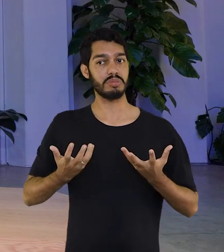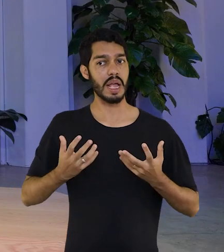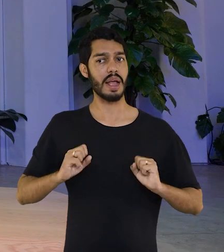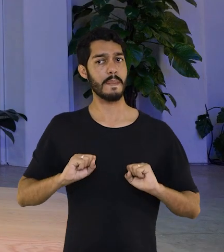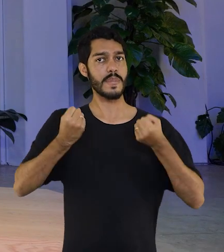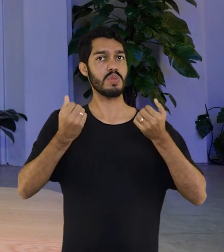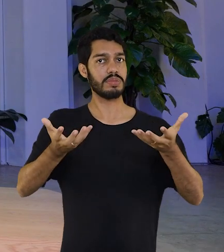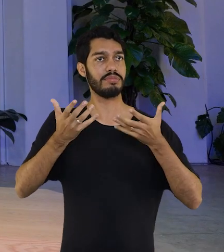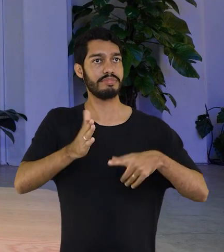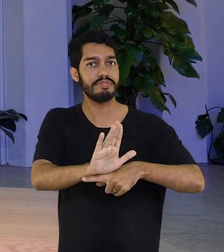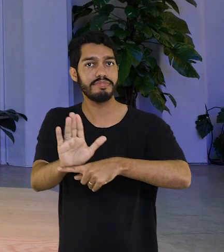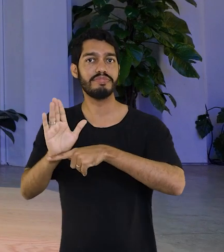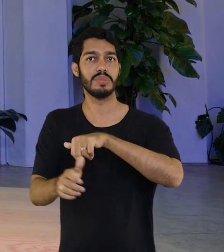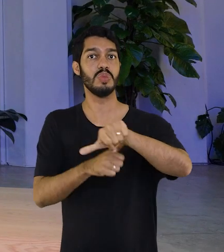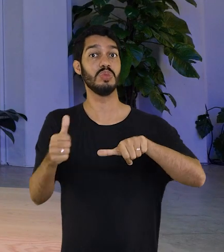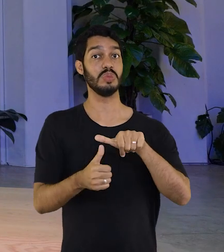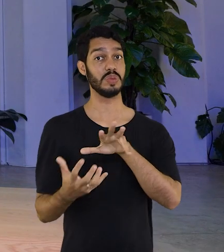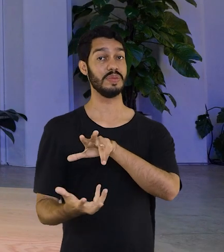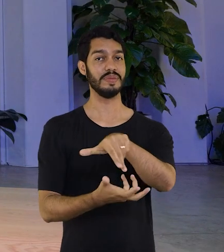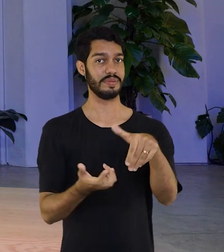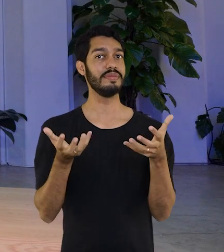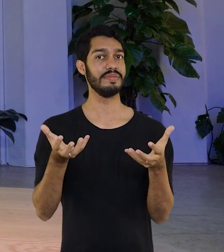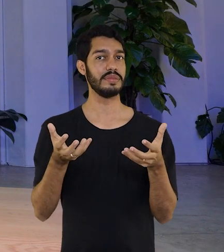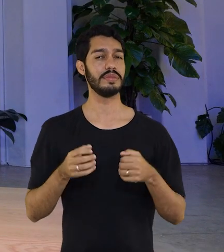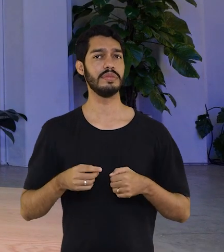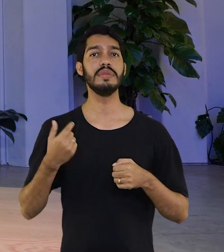clara. Assim, eu realmente queria ser um instrumento de transformação do mundo.